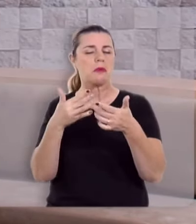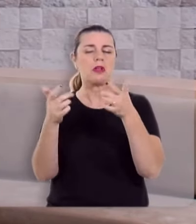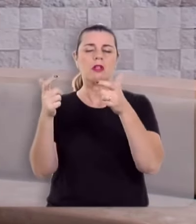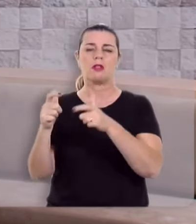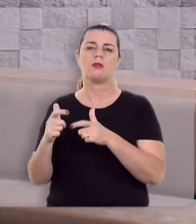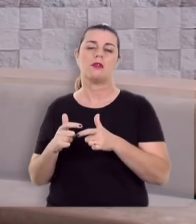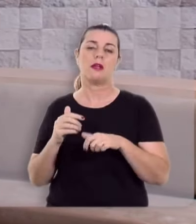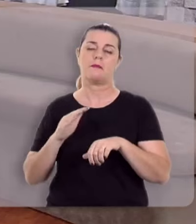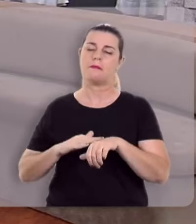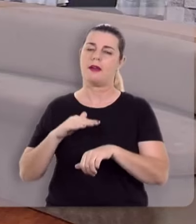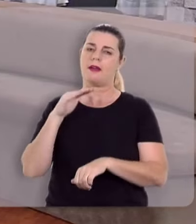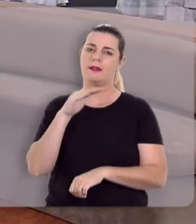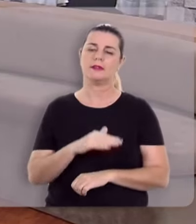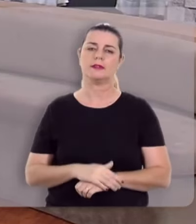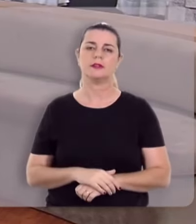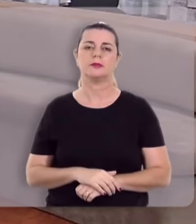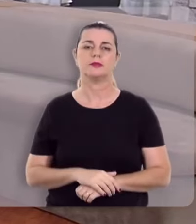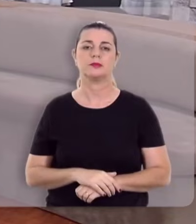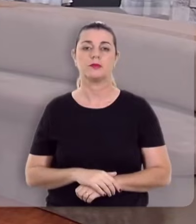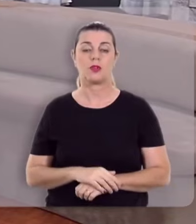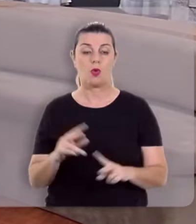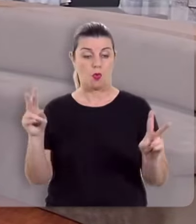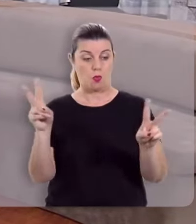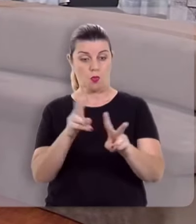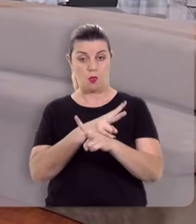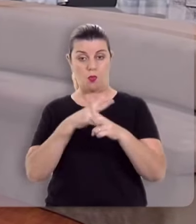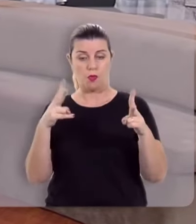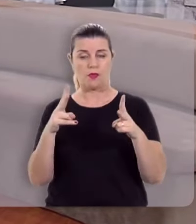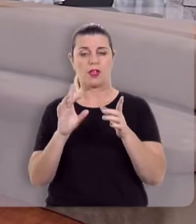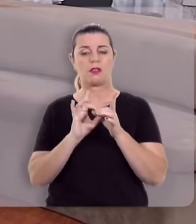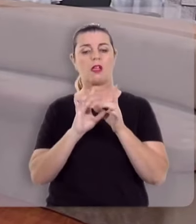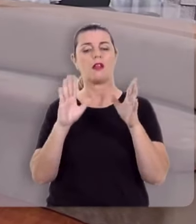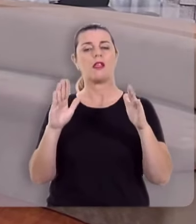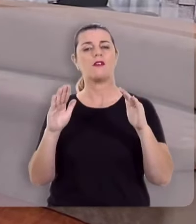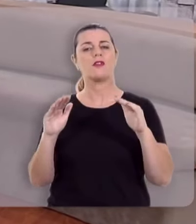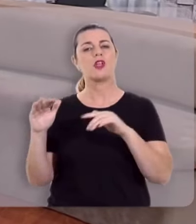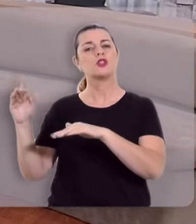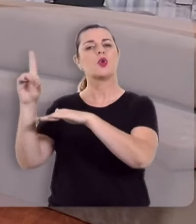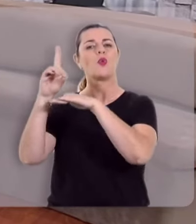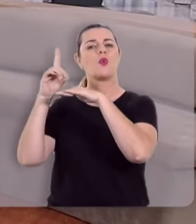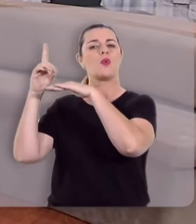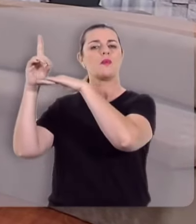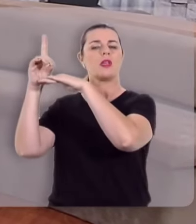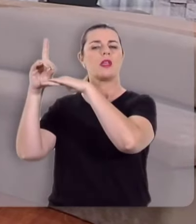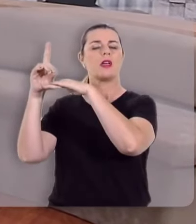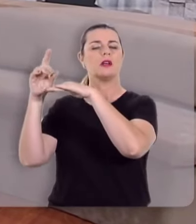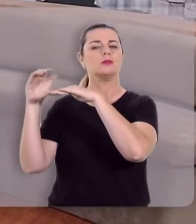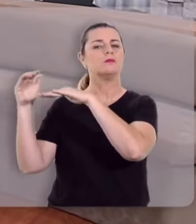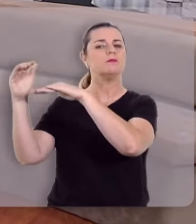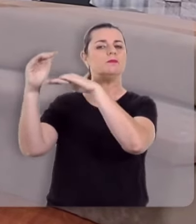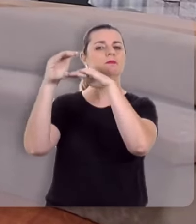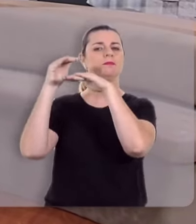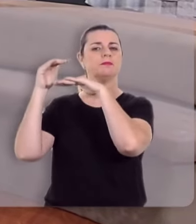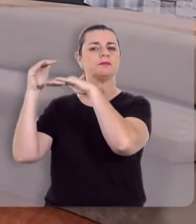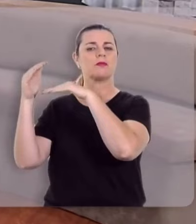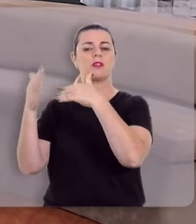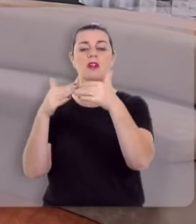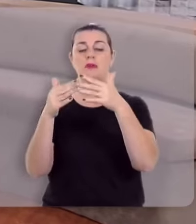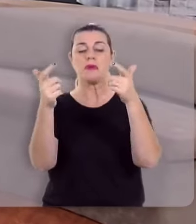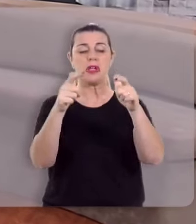Mas mais, o vento não só é livre, ele é soberano. Ele é soberano, ele sopra aonde